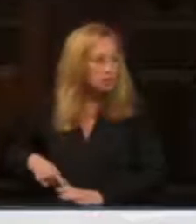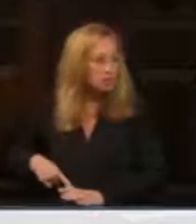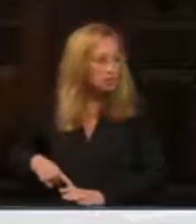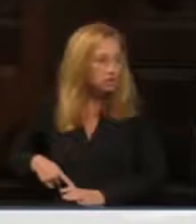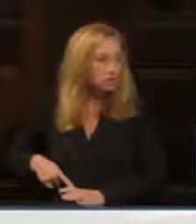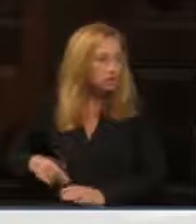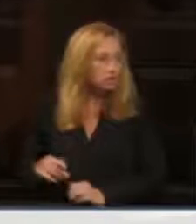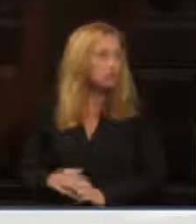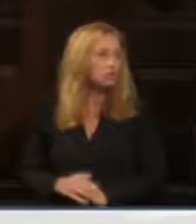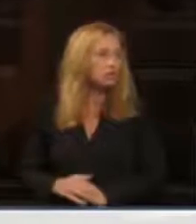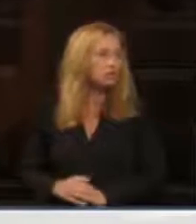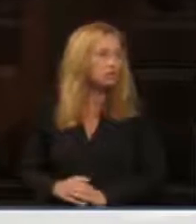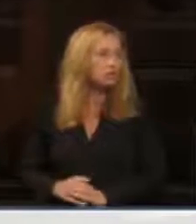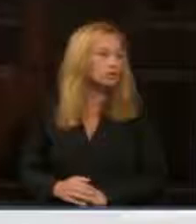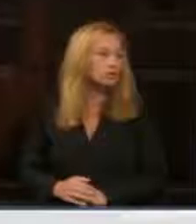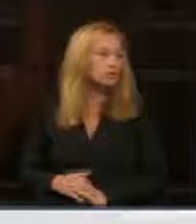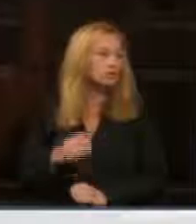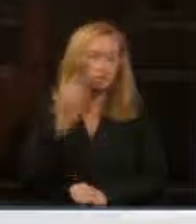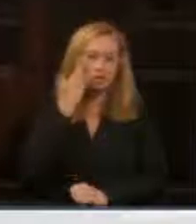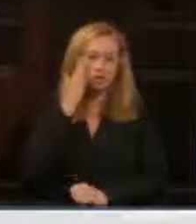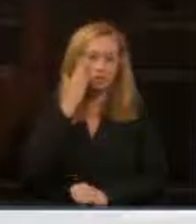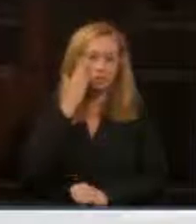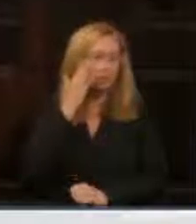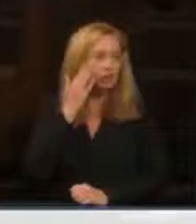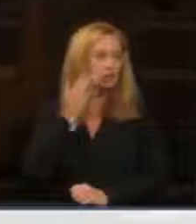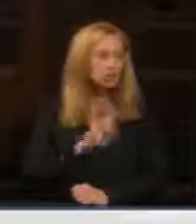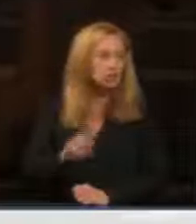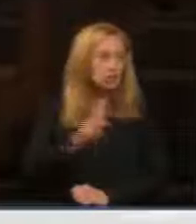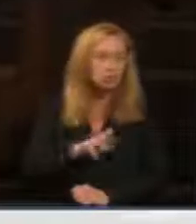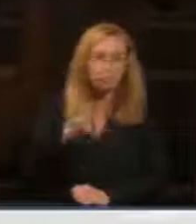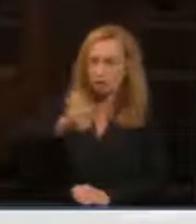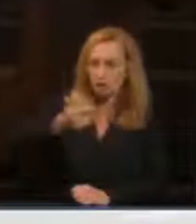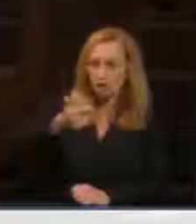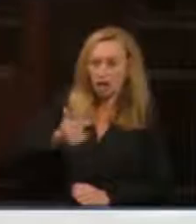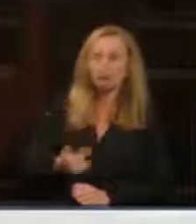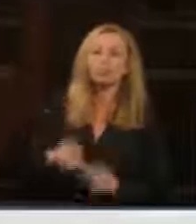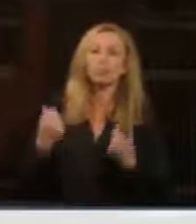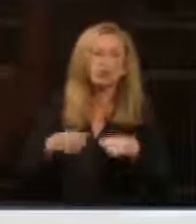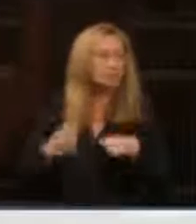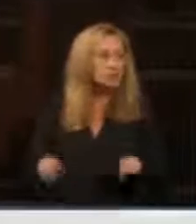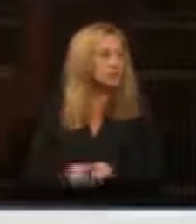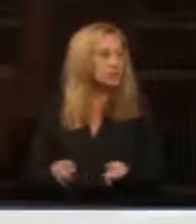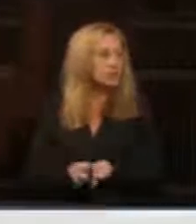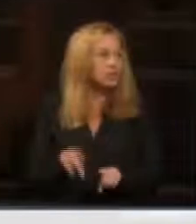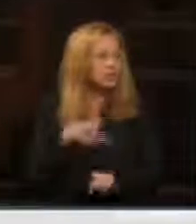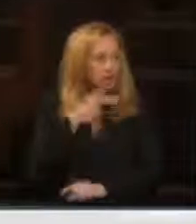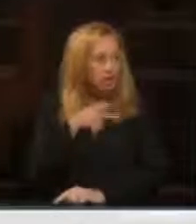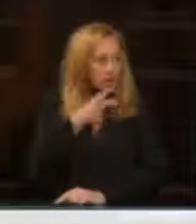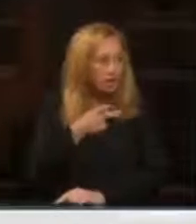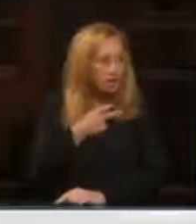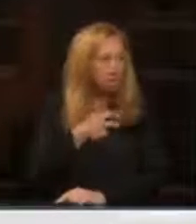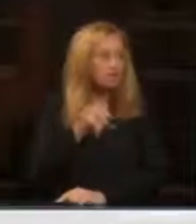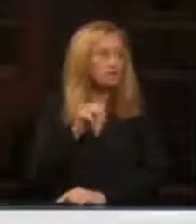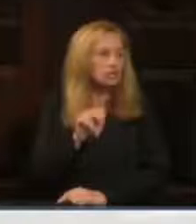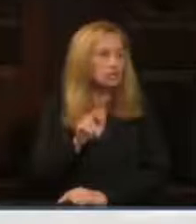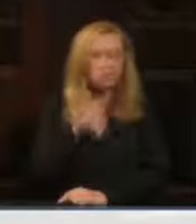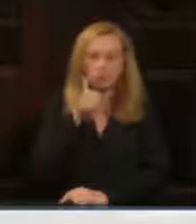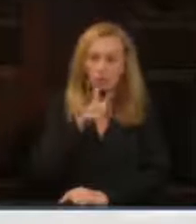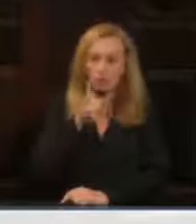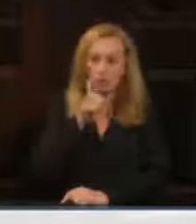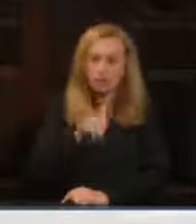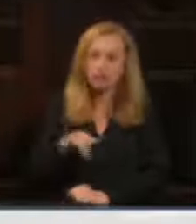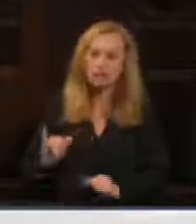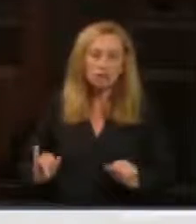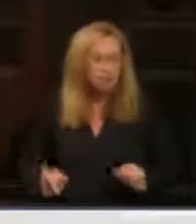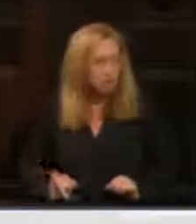uma flexibilização para o porte de armas, e a gente precisa também dizer que essa mesma mulher que sofre